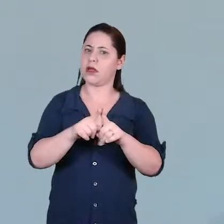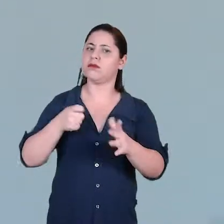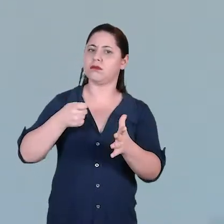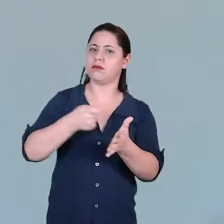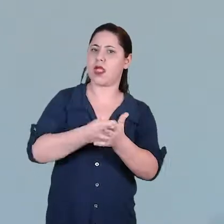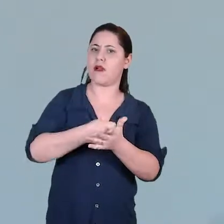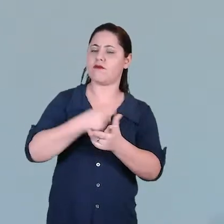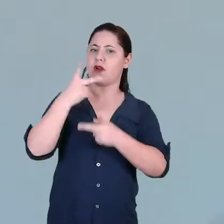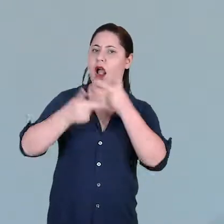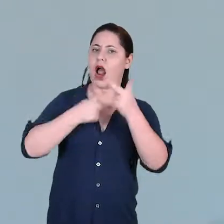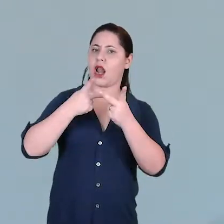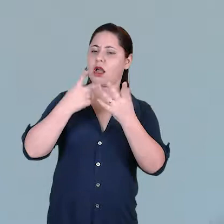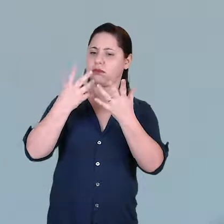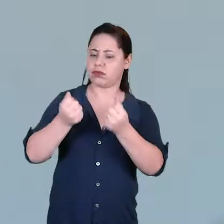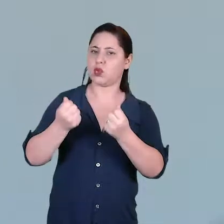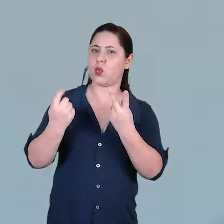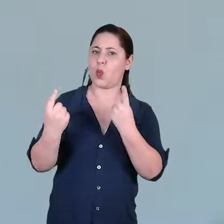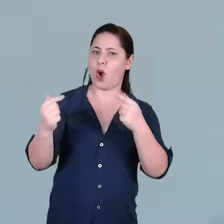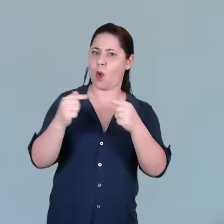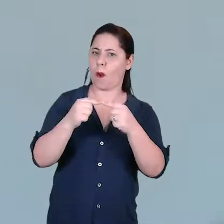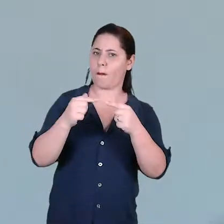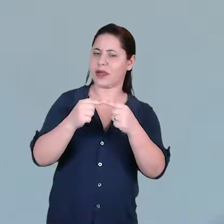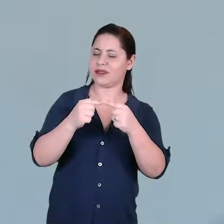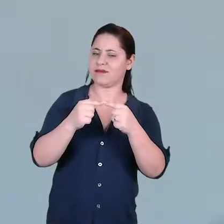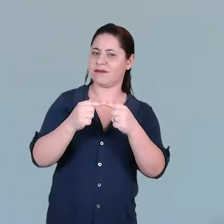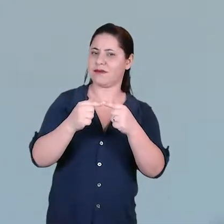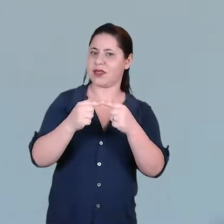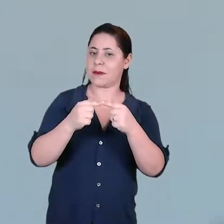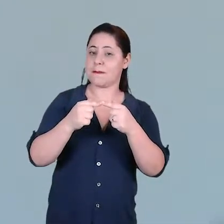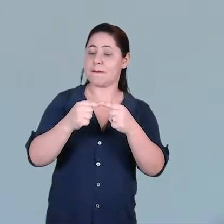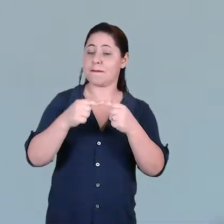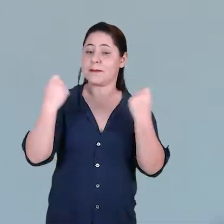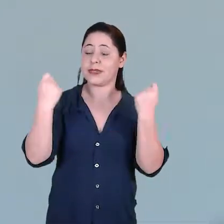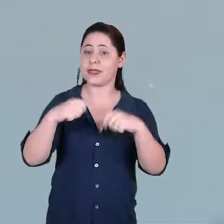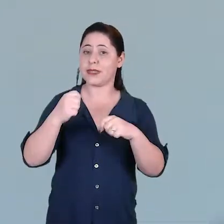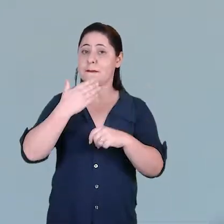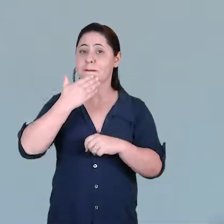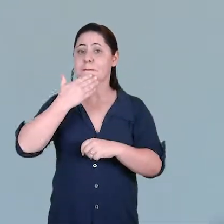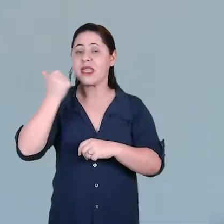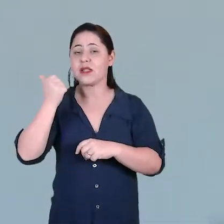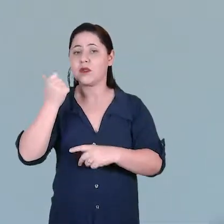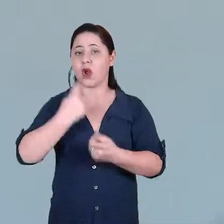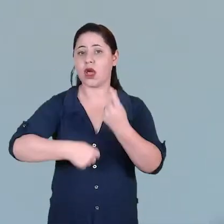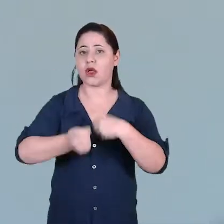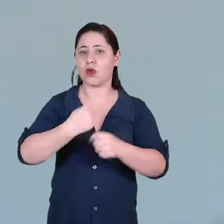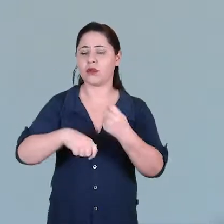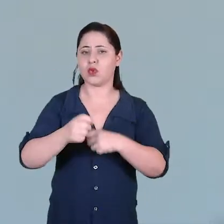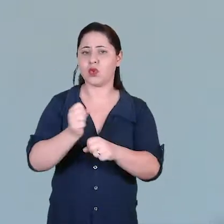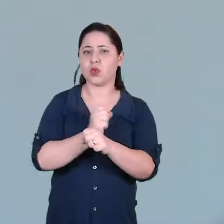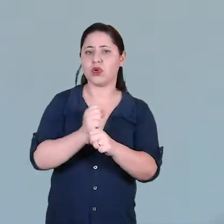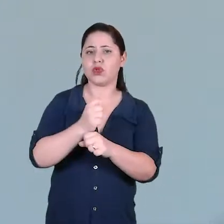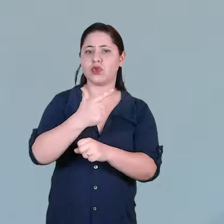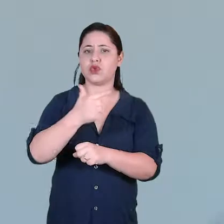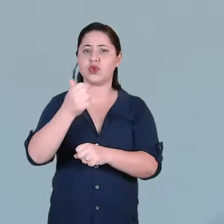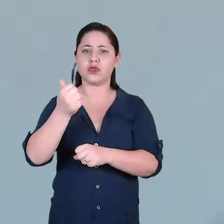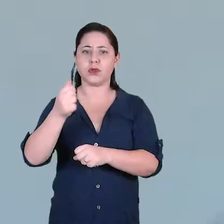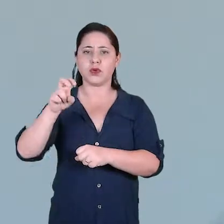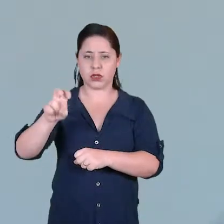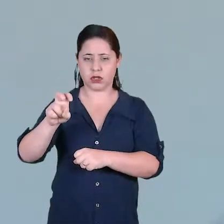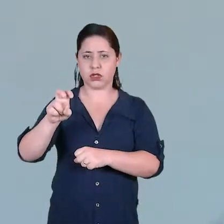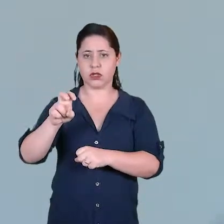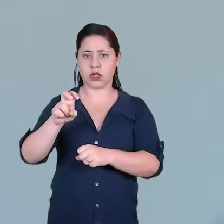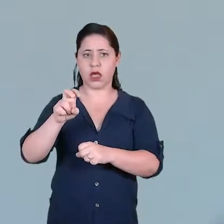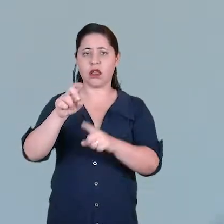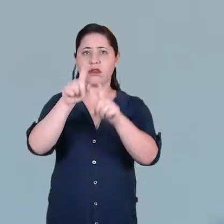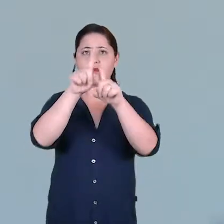essa fala, precisaríamos aprender a melhorar a economia. De 2015 para cá, realmente houve uma diminuição no superávit